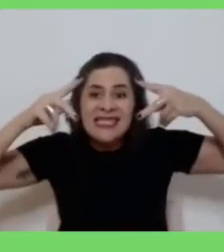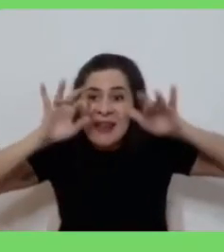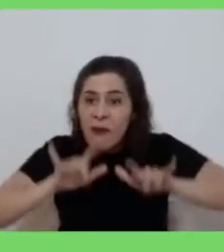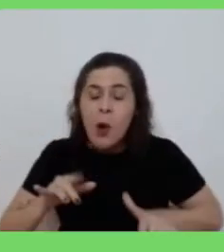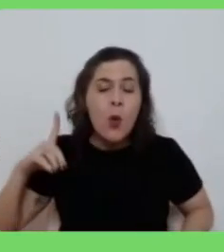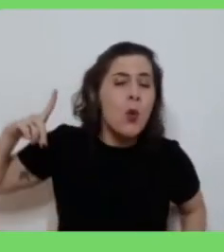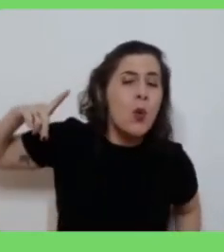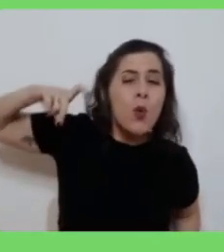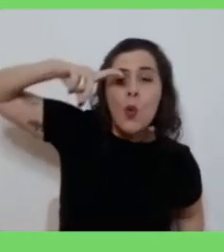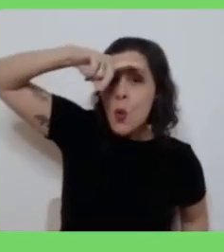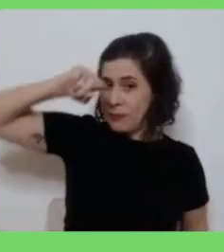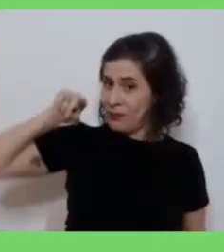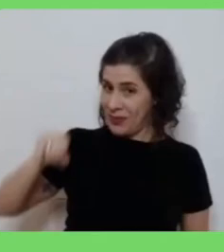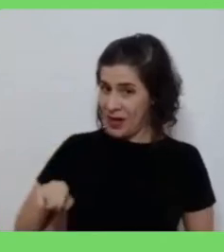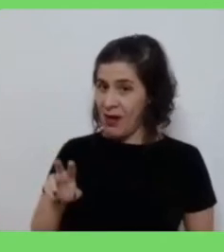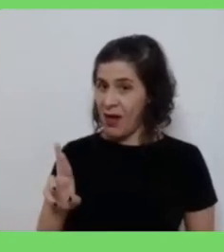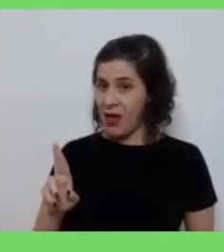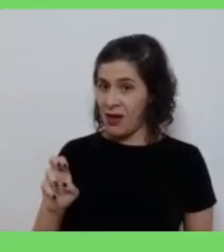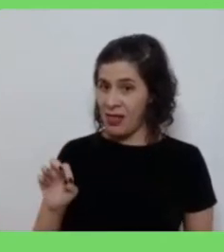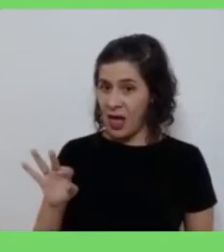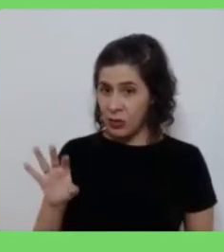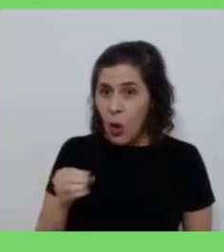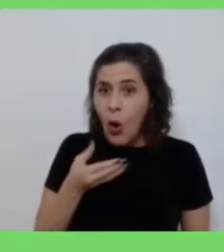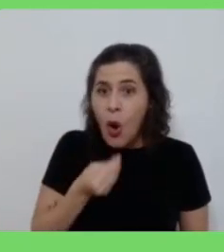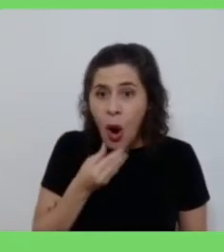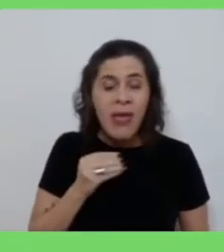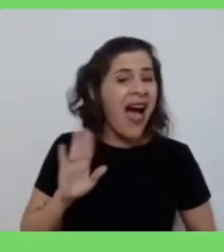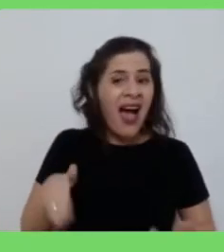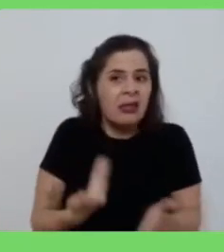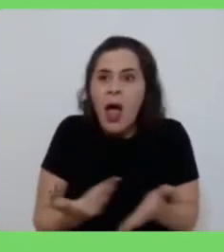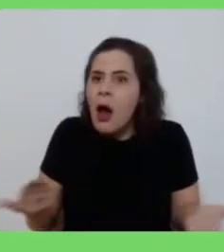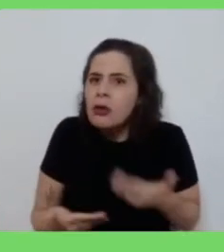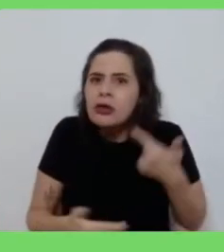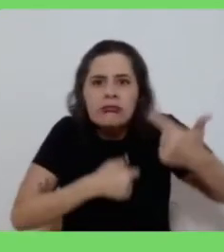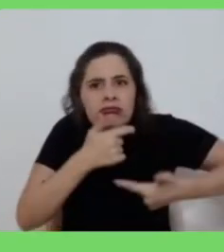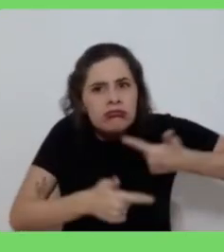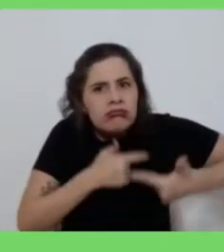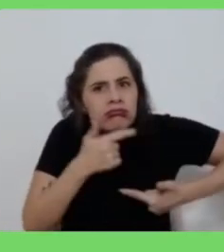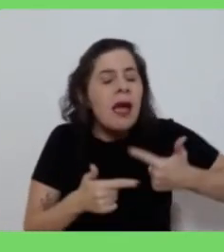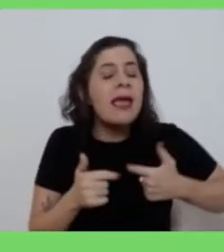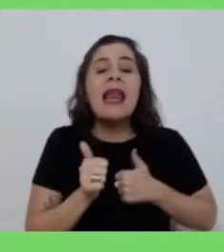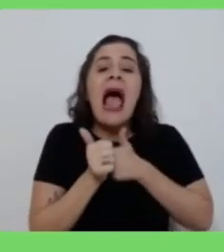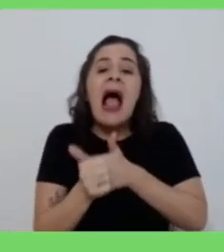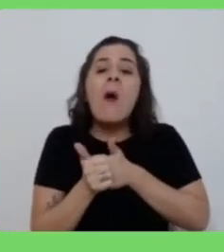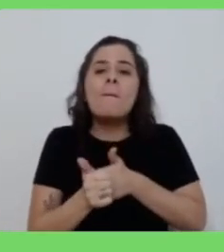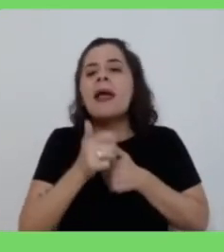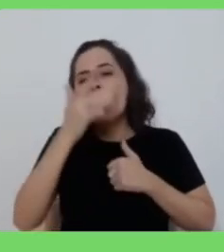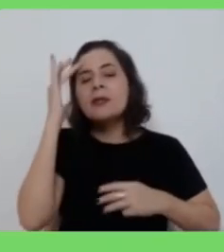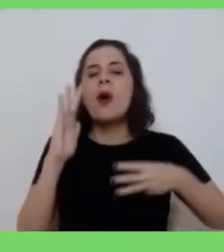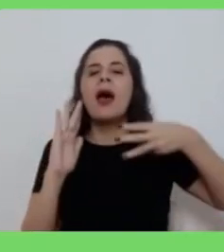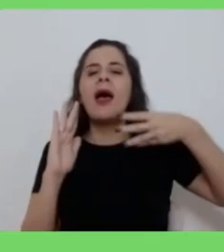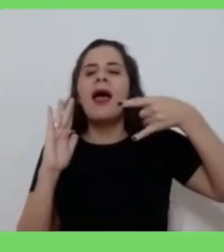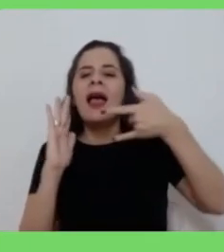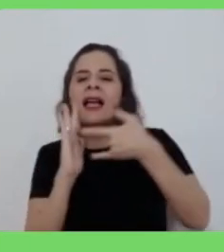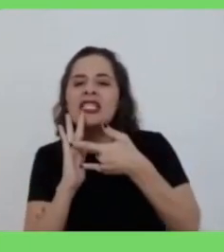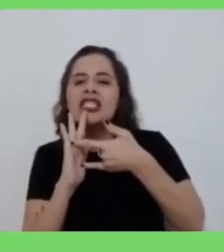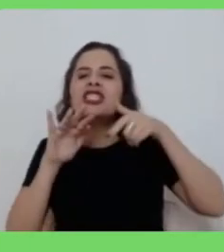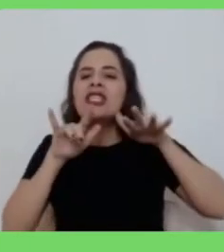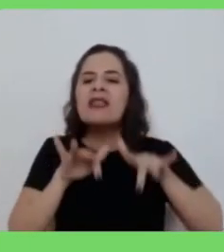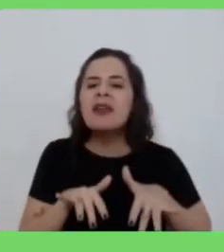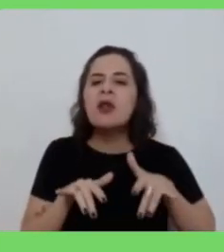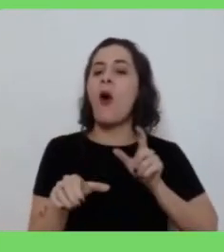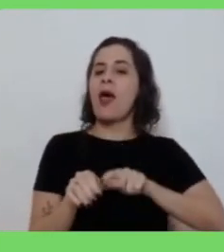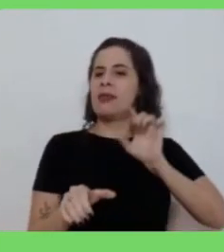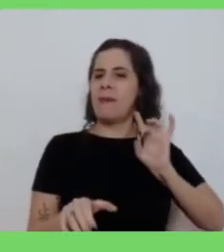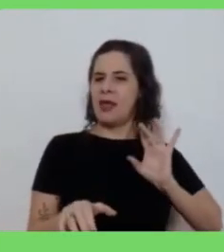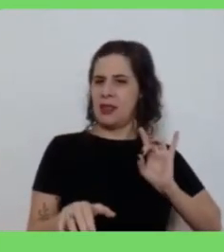e acompanha inclusive Os desenvolvedores Independentes E aí nos anos 80 foram